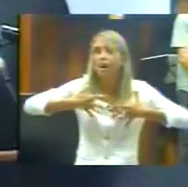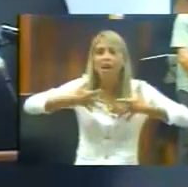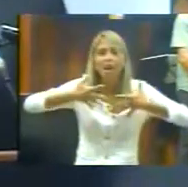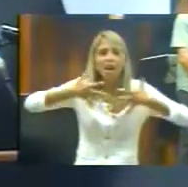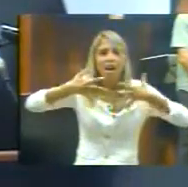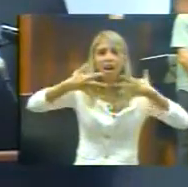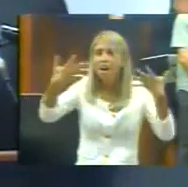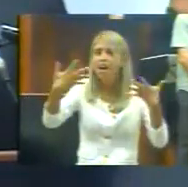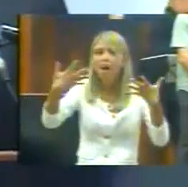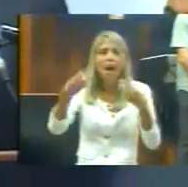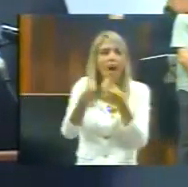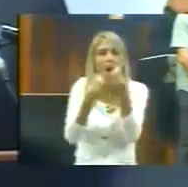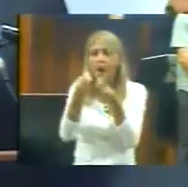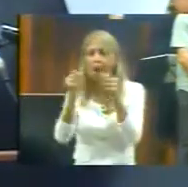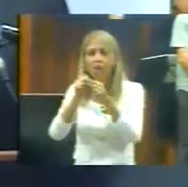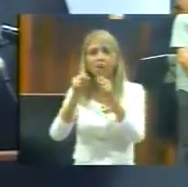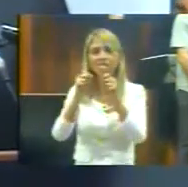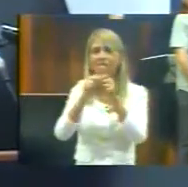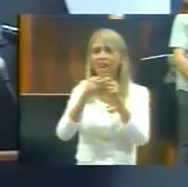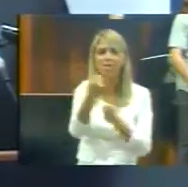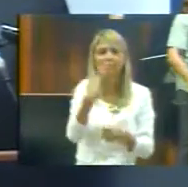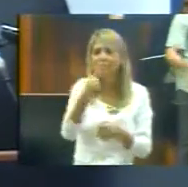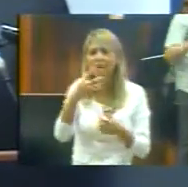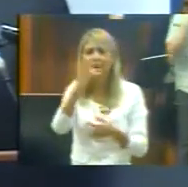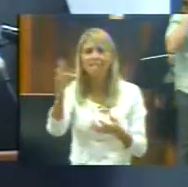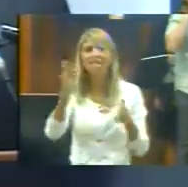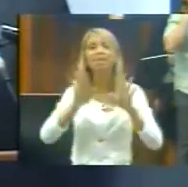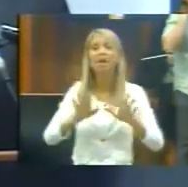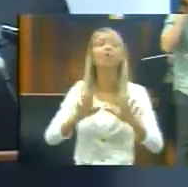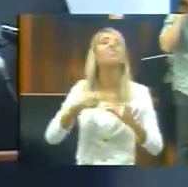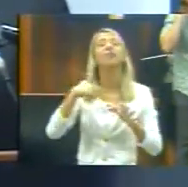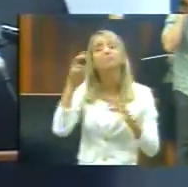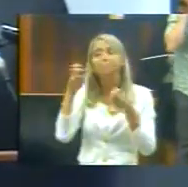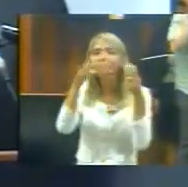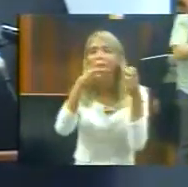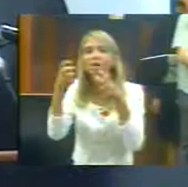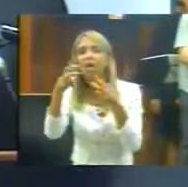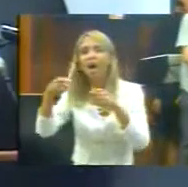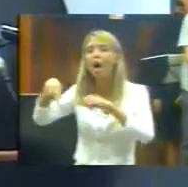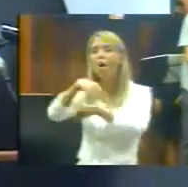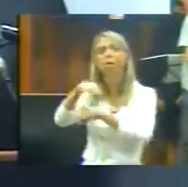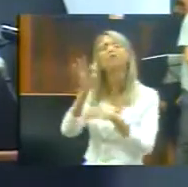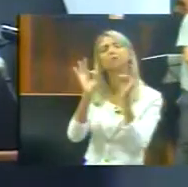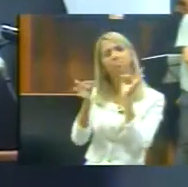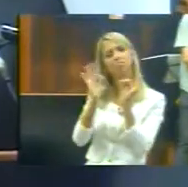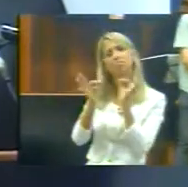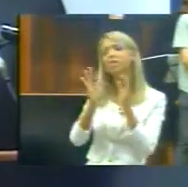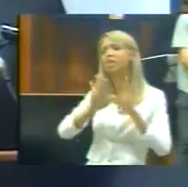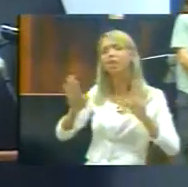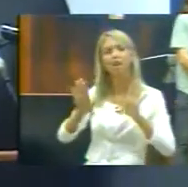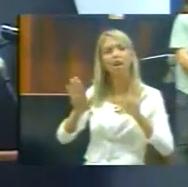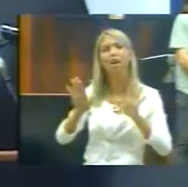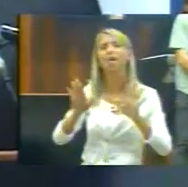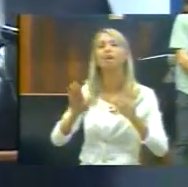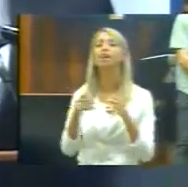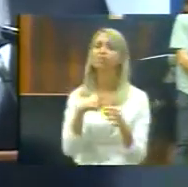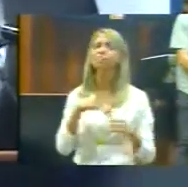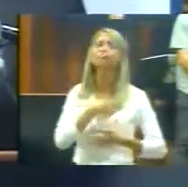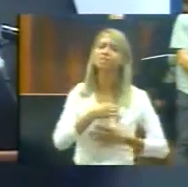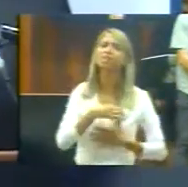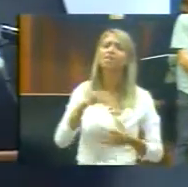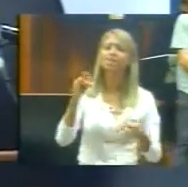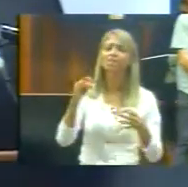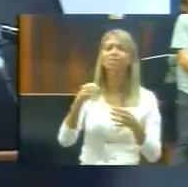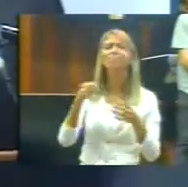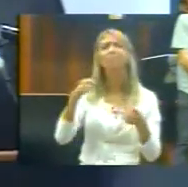maneira como funciona tudo aqui em Cabo Frio, e mesmo assim eu não estou vendo que na rua está tudo certo e tal. Eu estou sentindo que falta muita coisa e que a